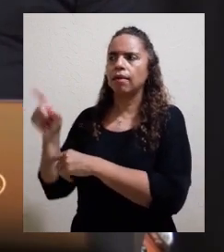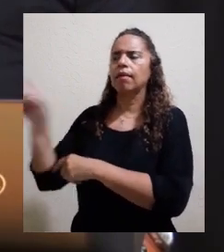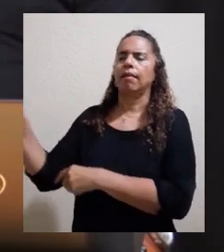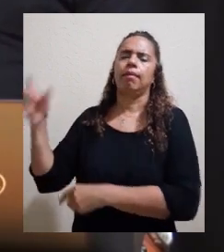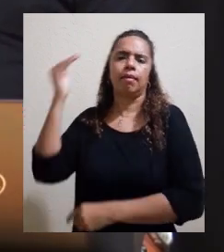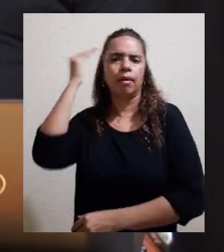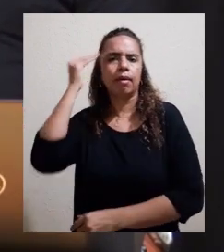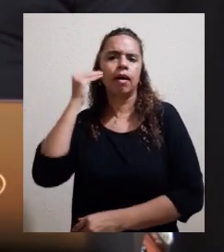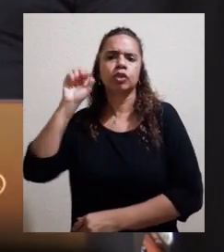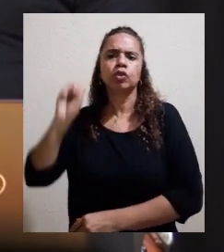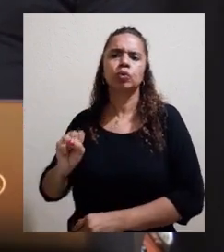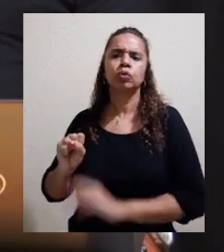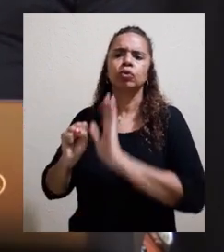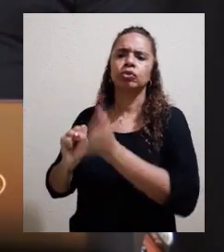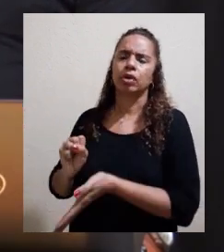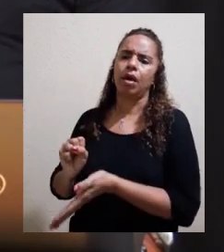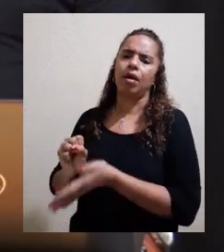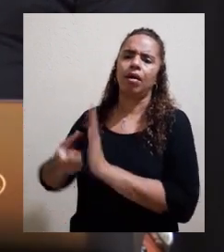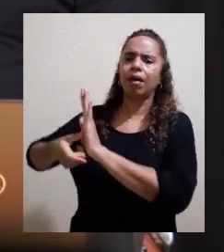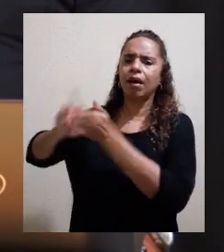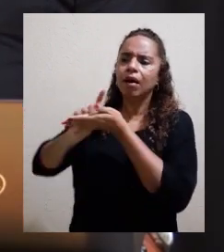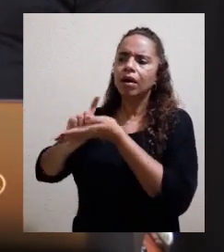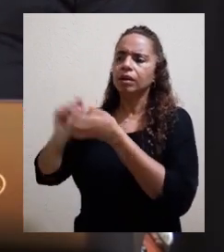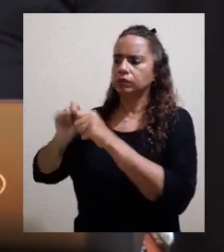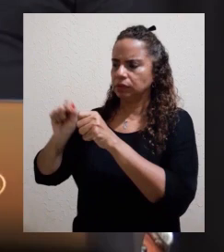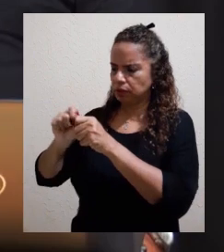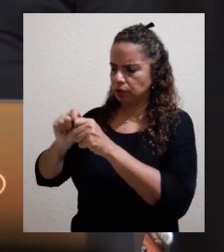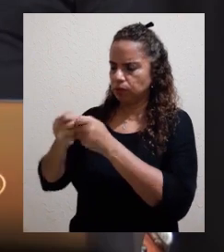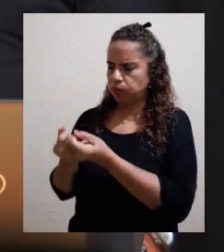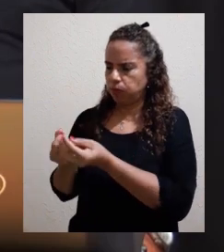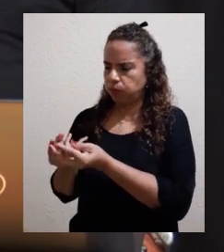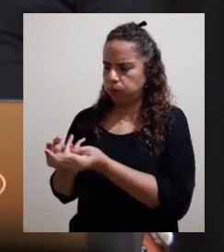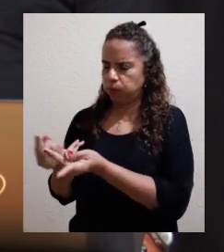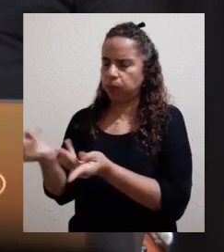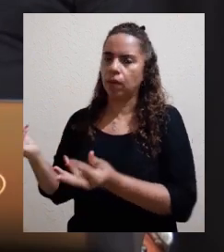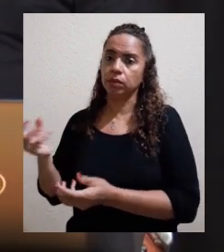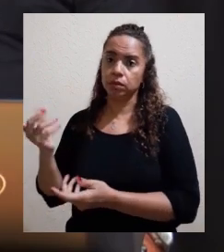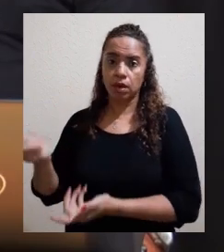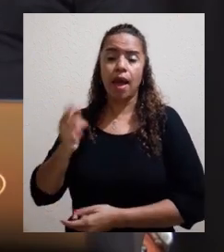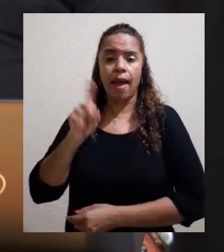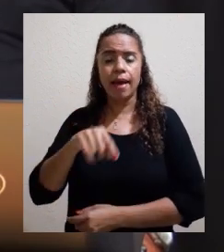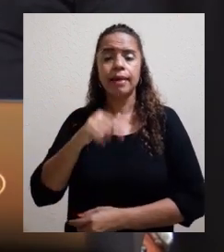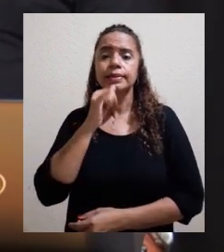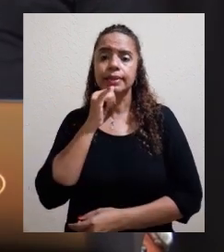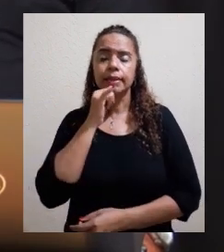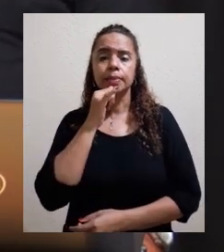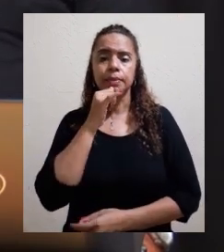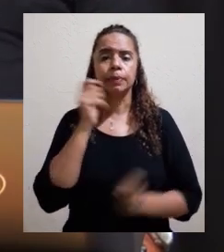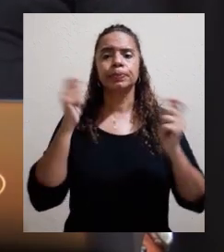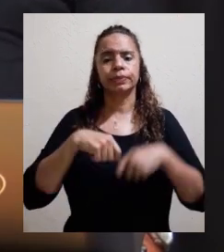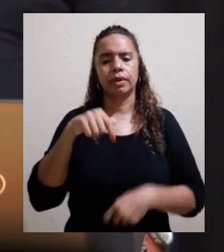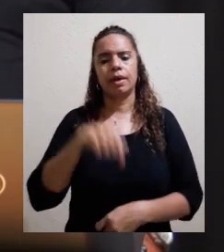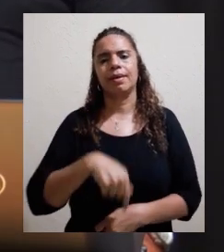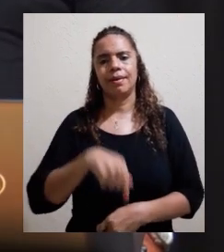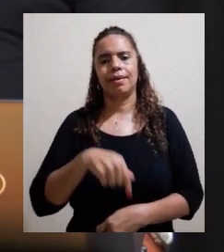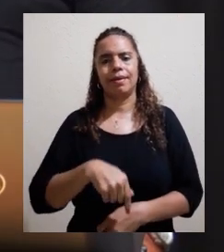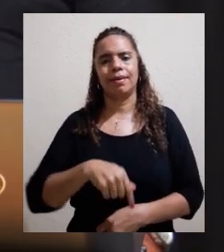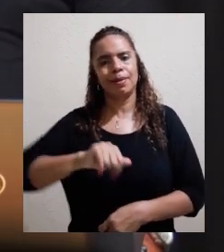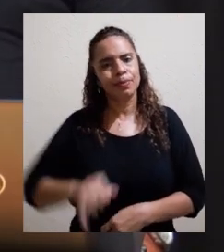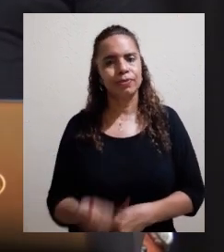do Sul começou a fazer isso bem antes, o exemplo deles já estava dado, né? Então, é um exemplo de uma situação que a gente podia